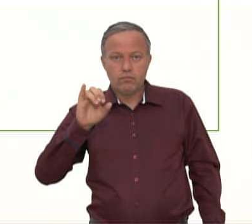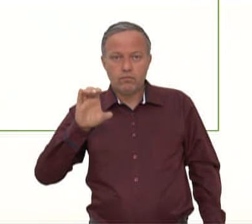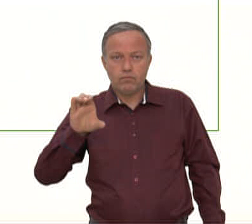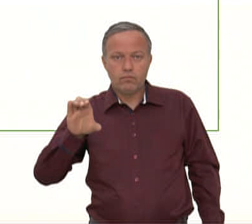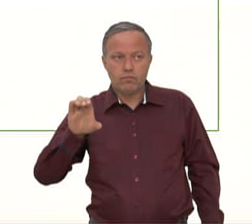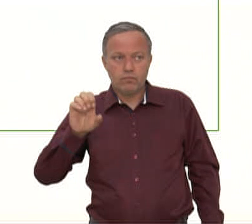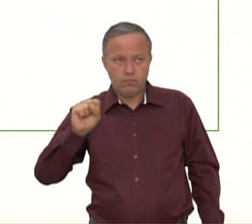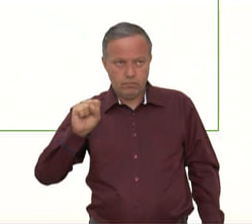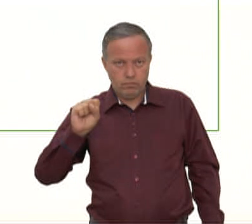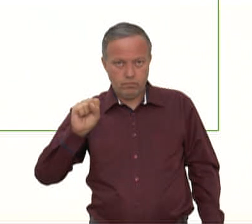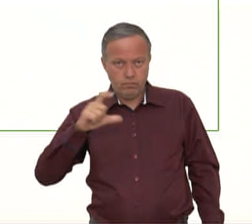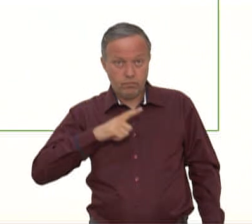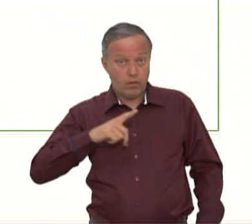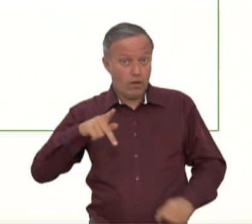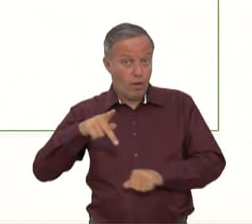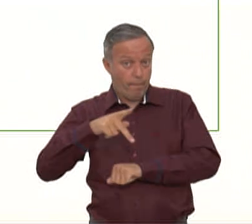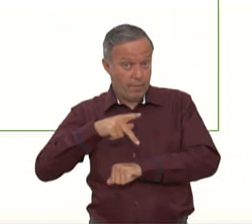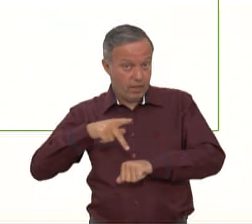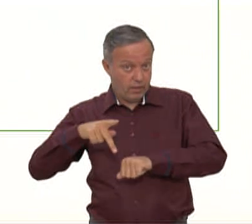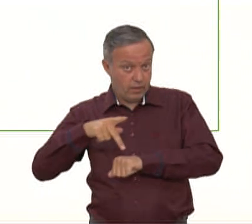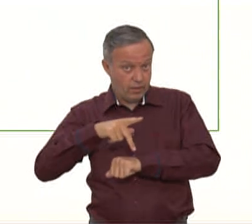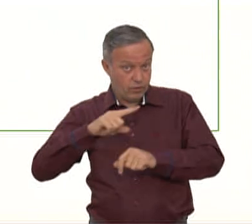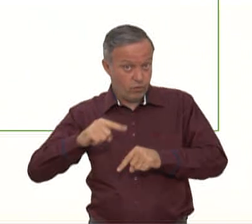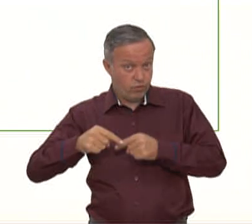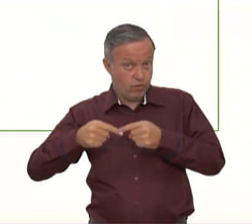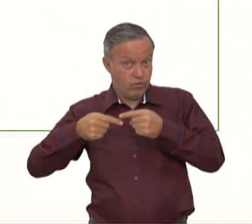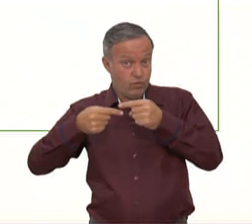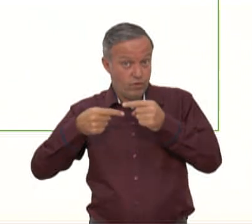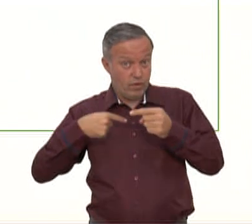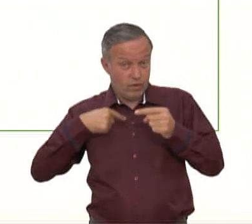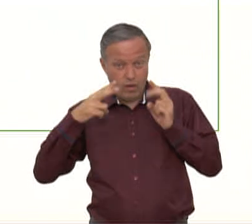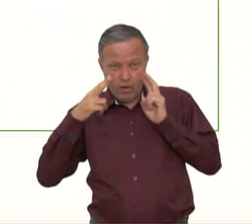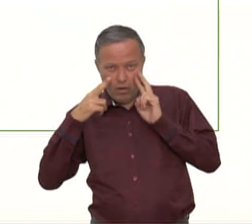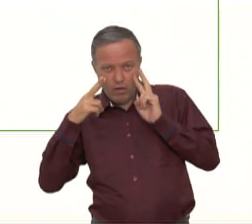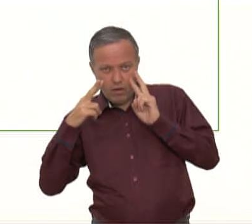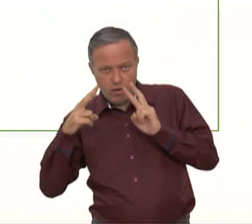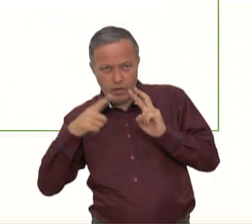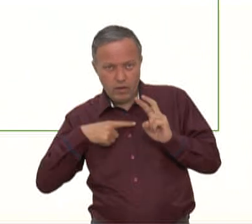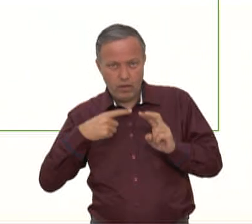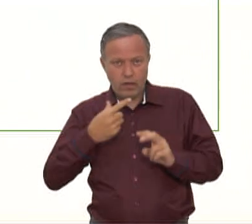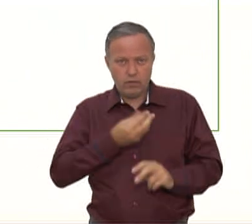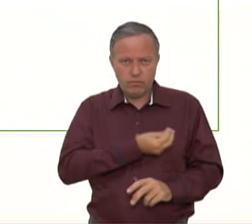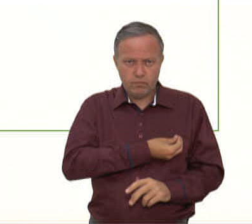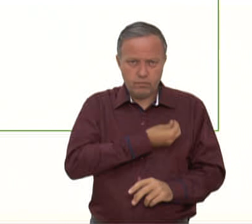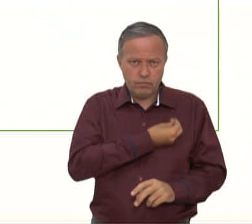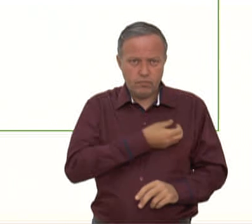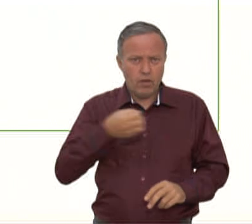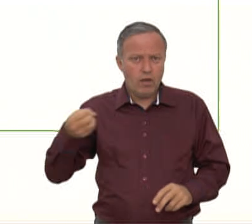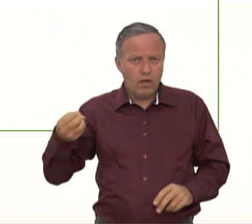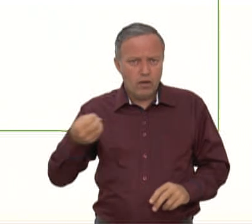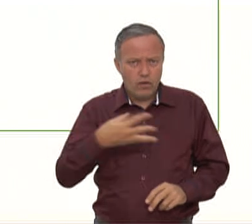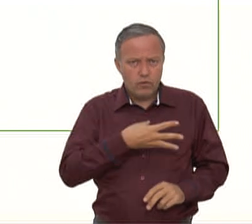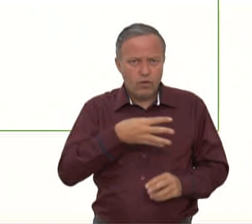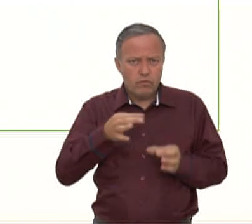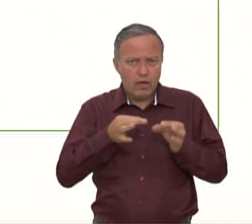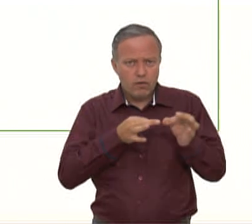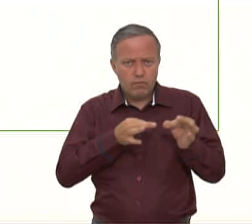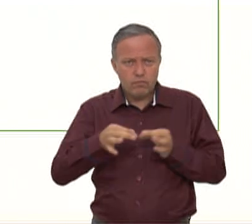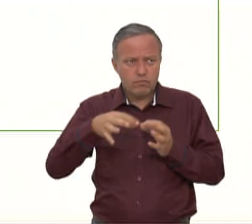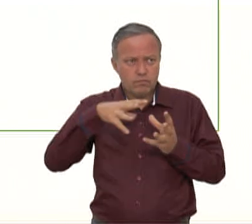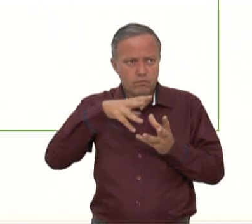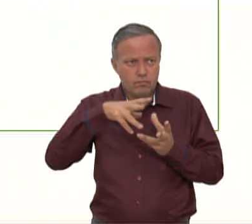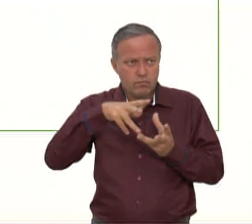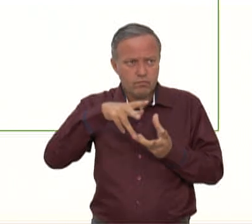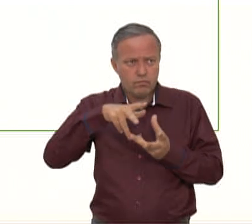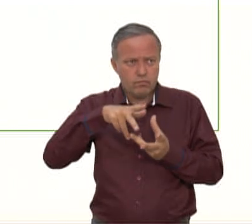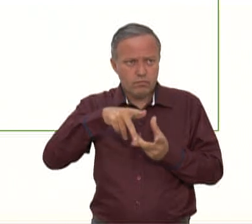países considerados emergentes, evidencia a polarização econômica existente na nova ordem mundial. Tal polarização